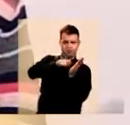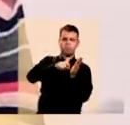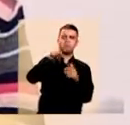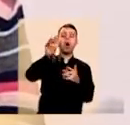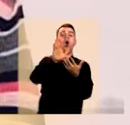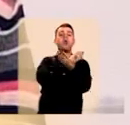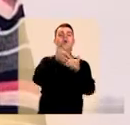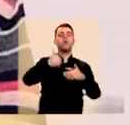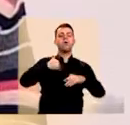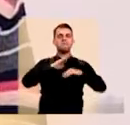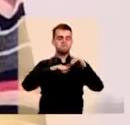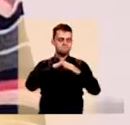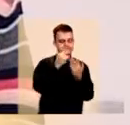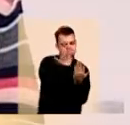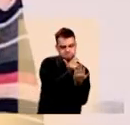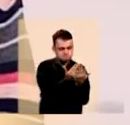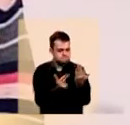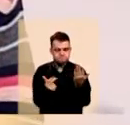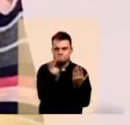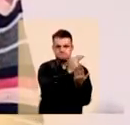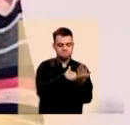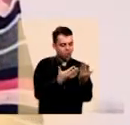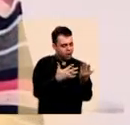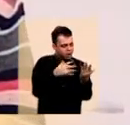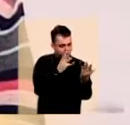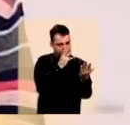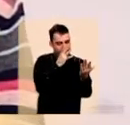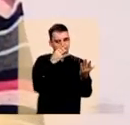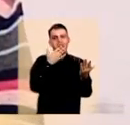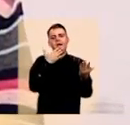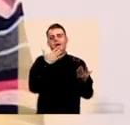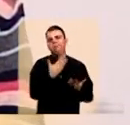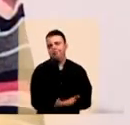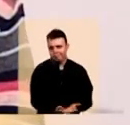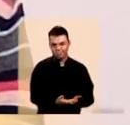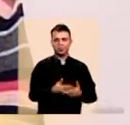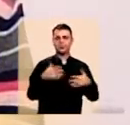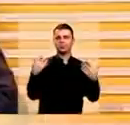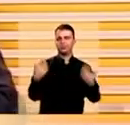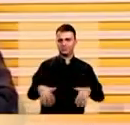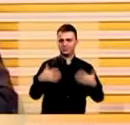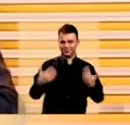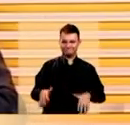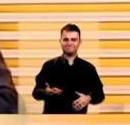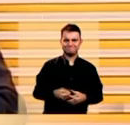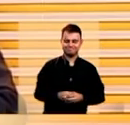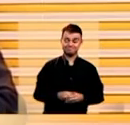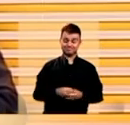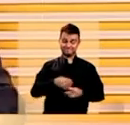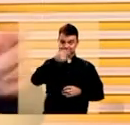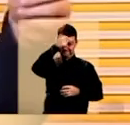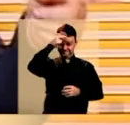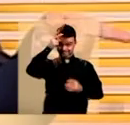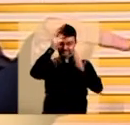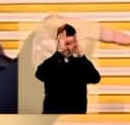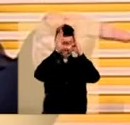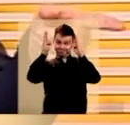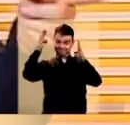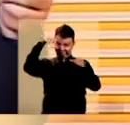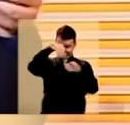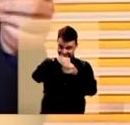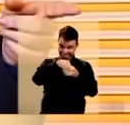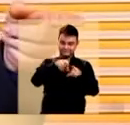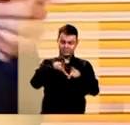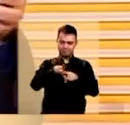bacanas, coloca uns livros assim que a gente fica admirada, né? Principalmente na literatura. Da Biblioteca Municipal Pública, nós temos